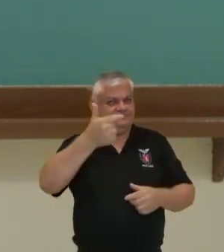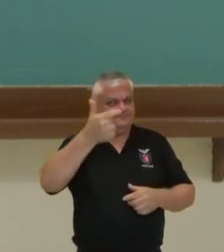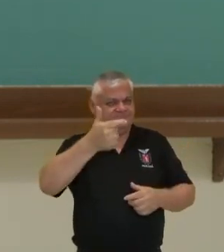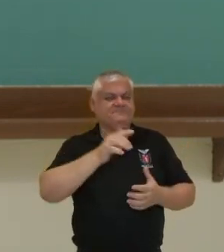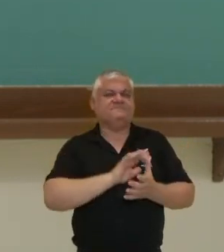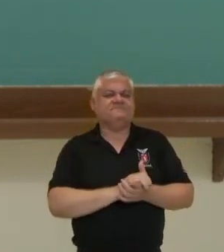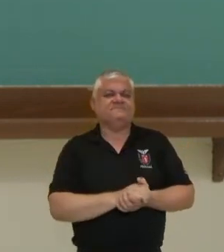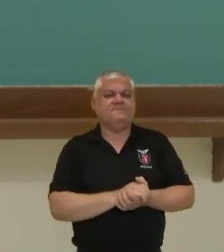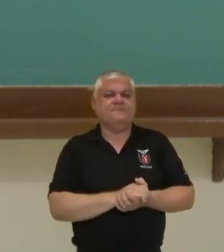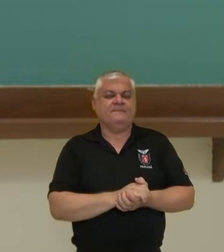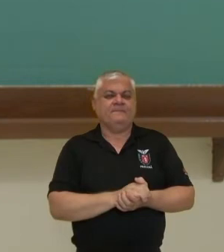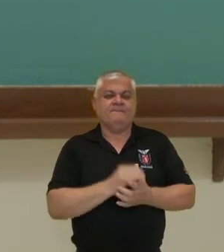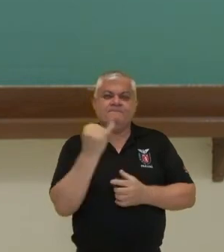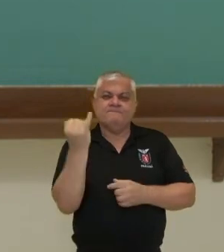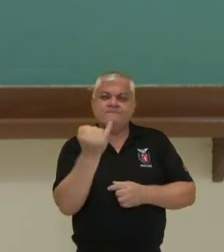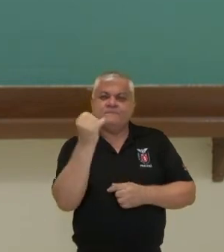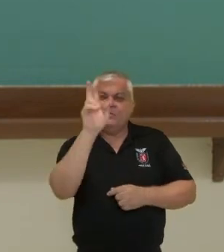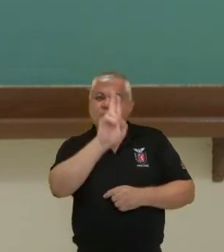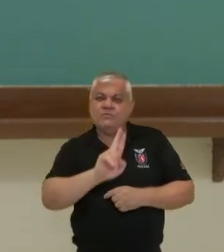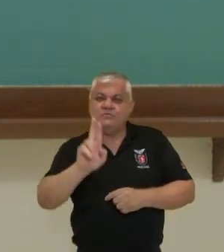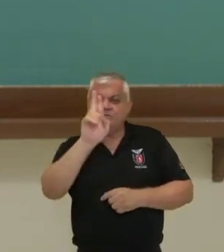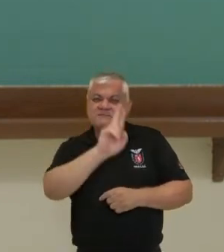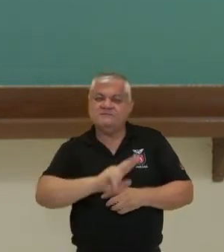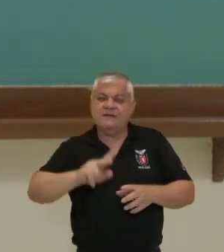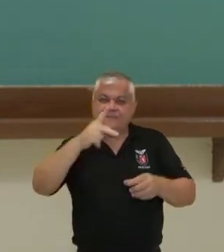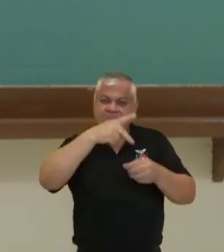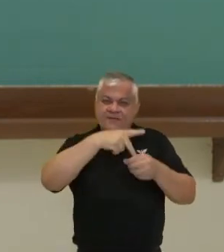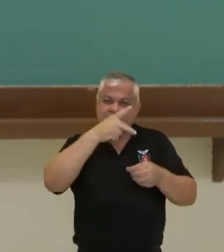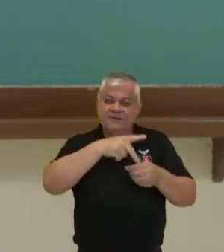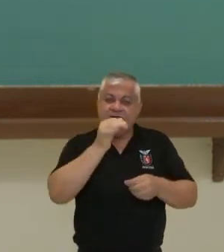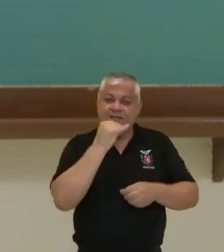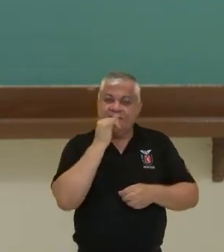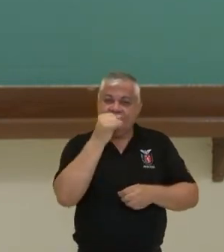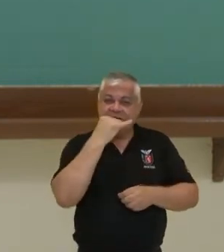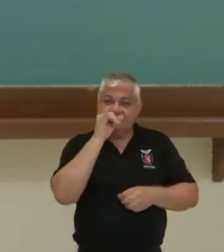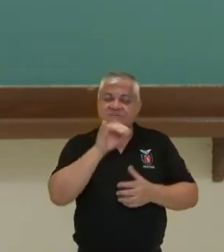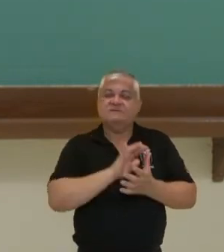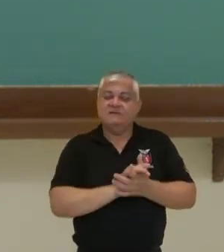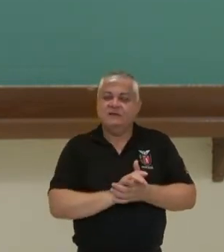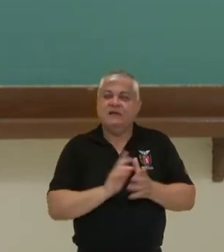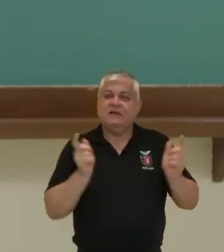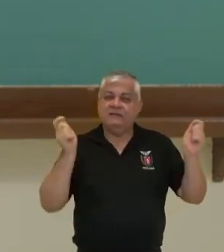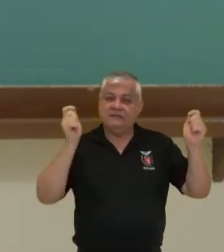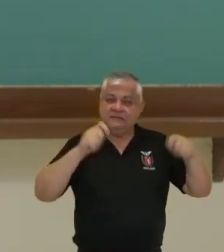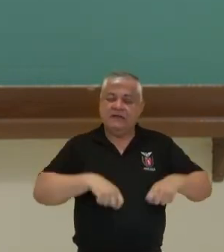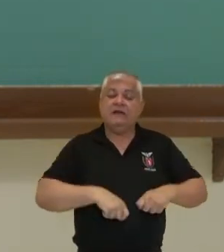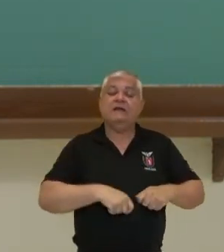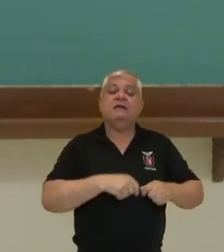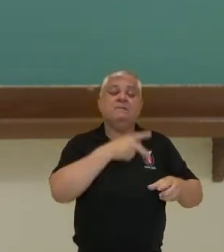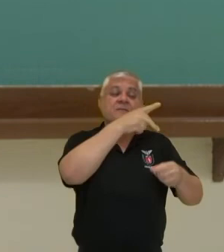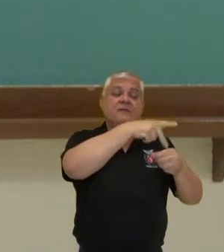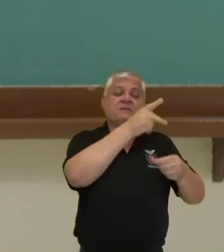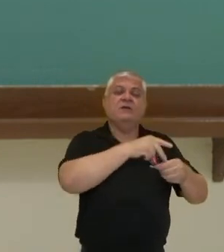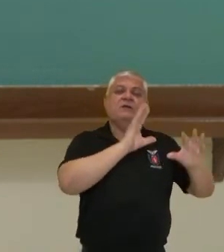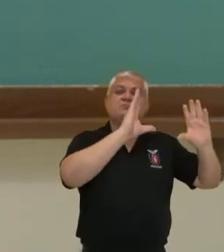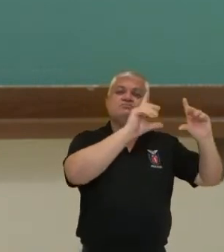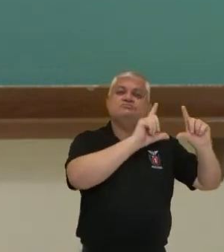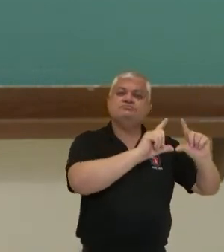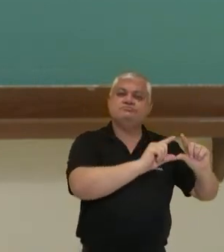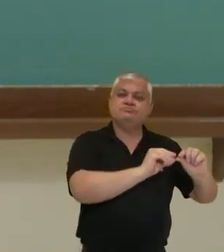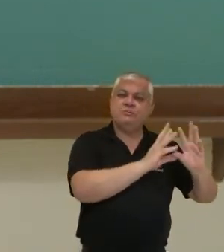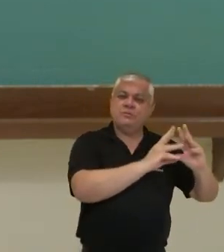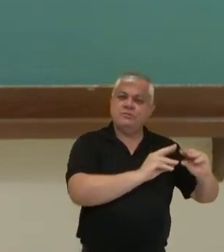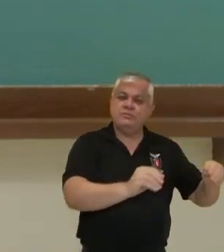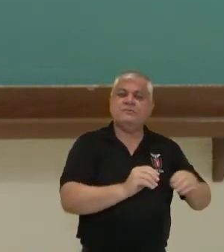considerando a importância da utilização do petróleo como fonte de energia assim como possibilidade de esgotamento deste recurso escreva